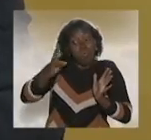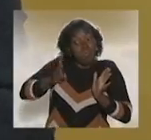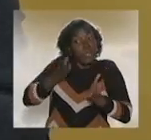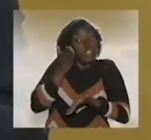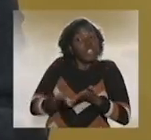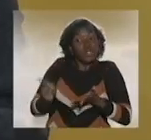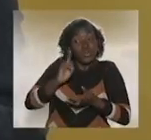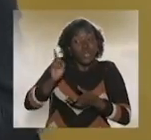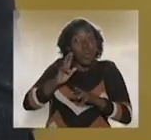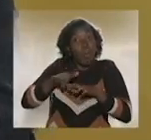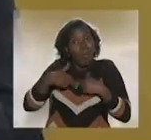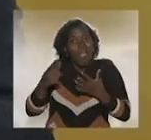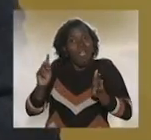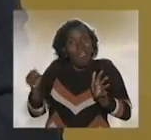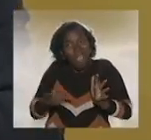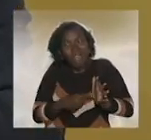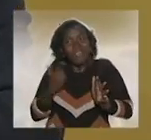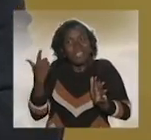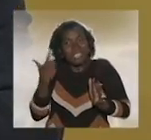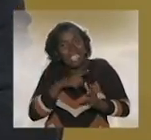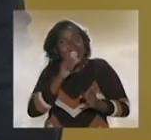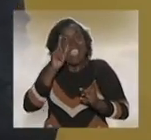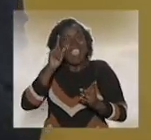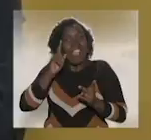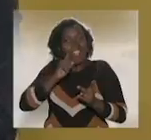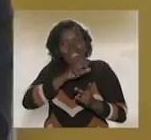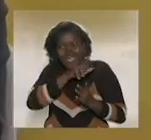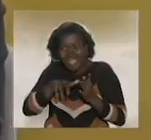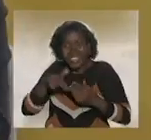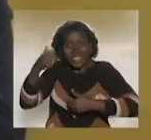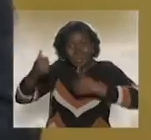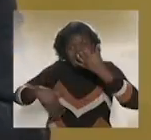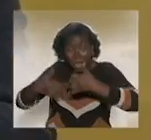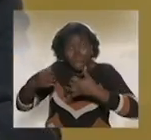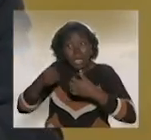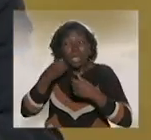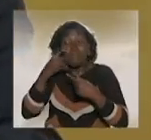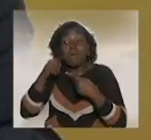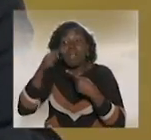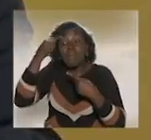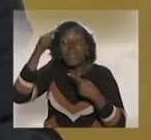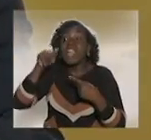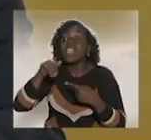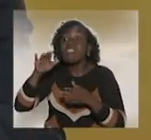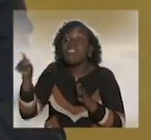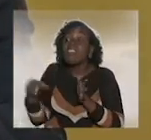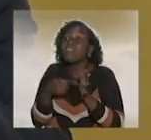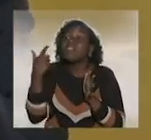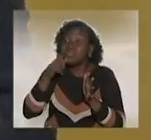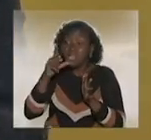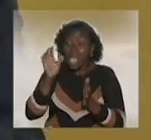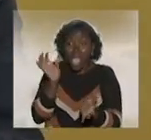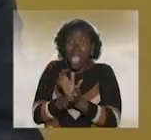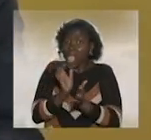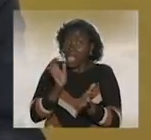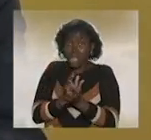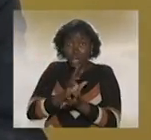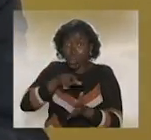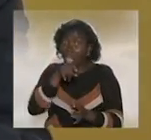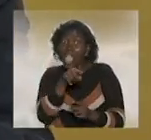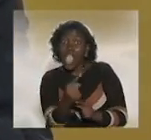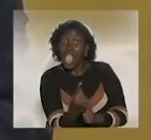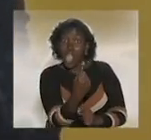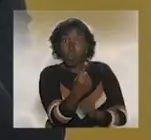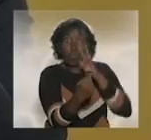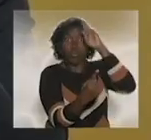sua perpetuação na direção de uma entidade porque precisa atingir certos objetivos, é bom lembrar o seguinte, quem tem que atingir os objetivos é a entidade, não